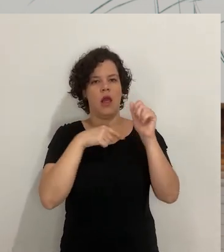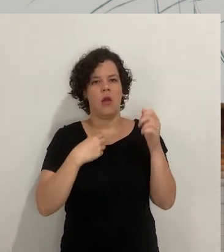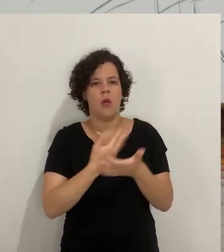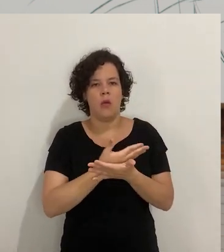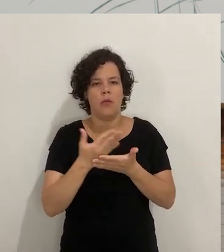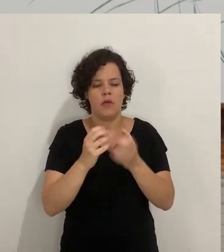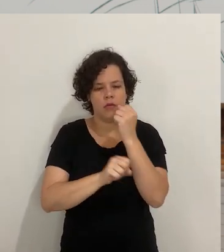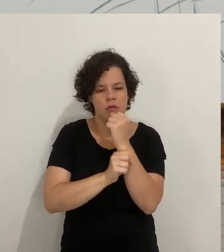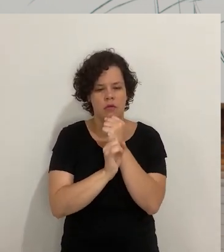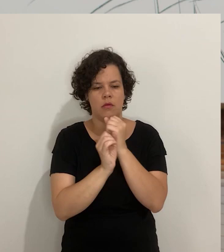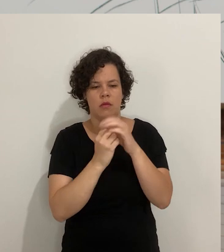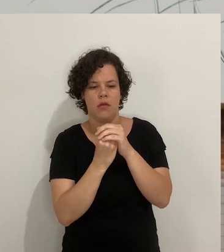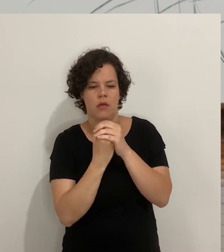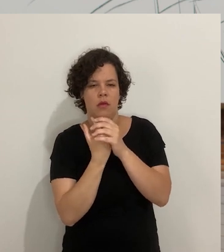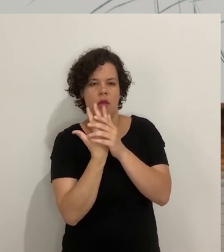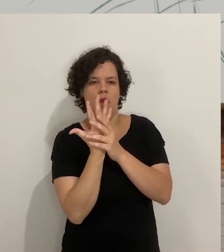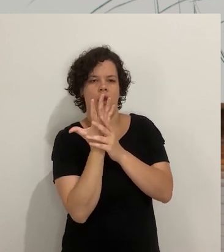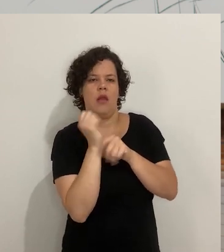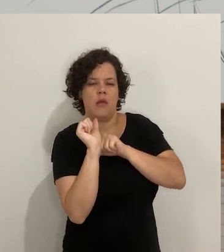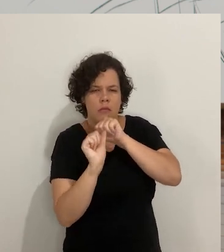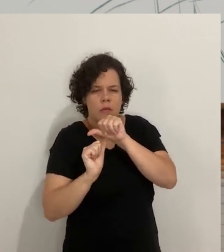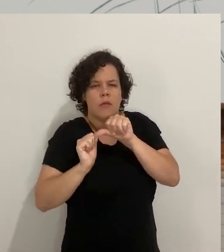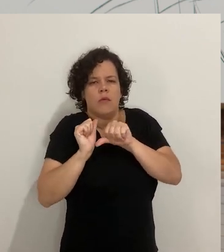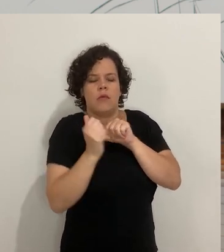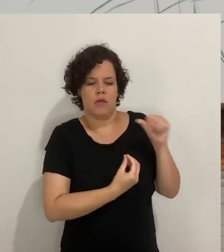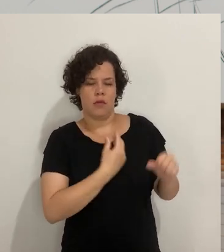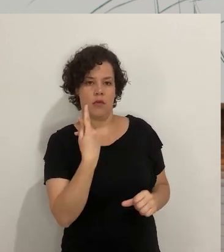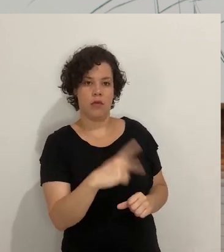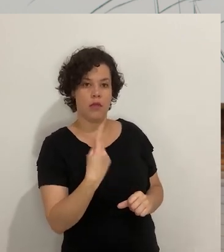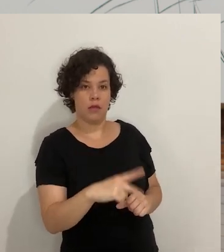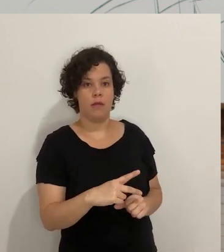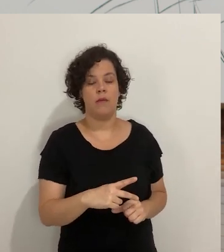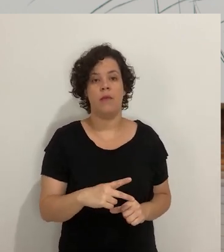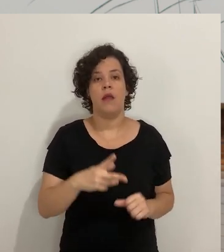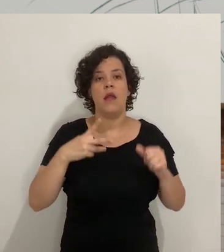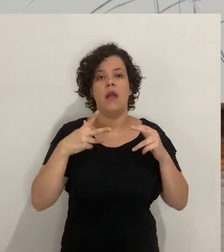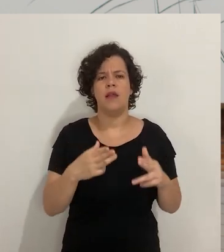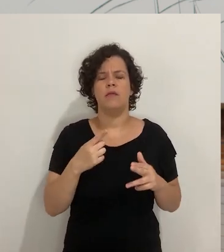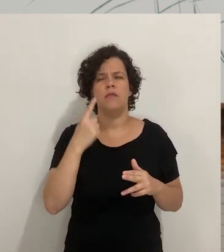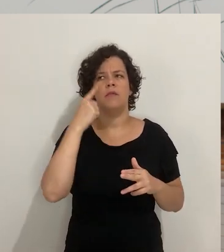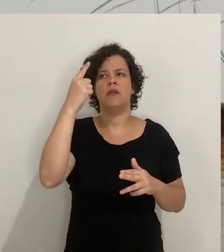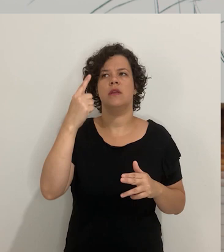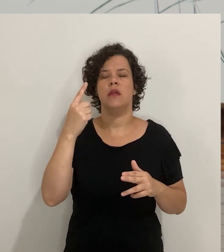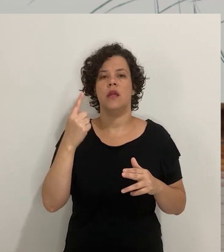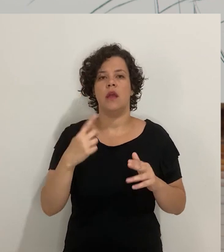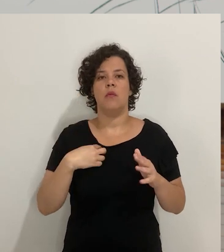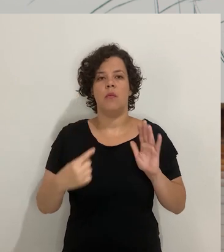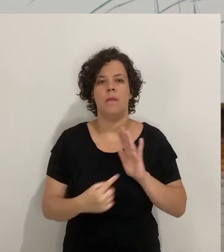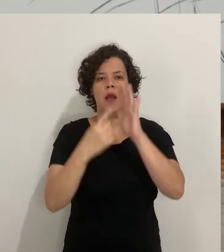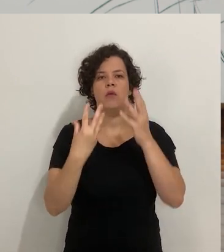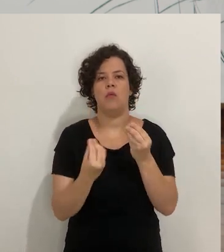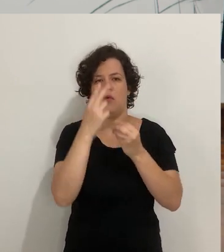sair dessa casca, ela está mudando o momento da vida dela. Ritual de Passagem 2022, performance instalativa. Um impacto